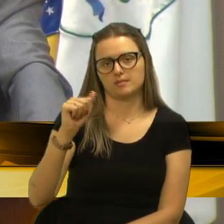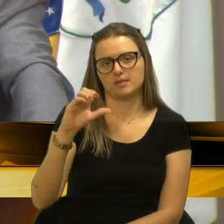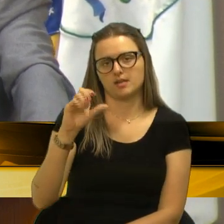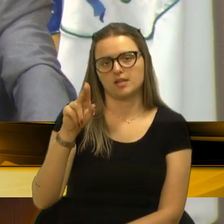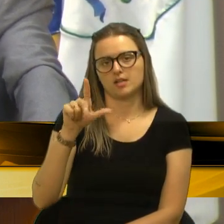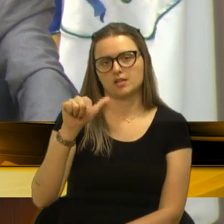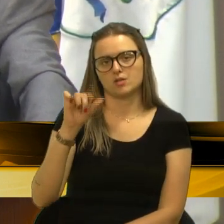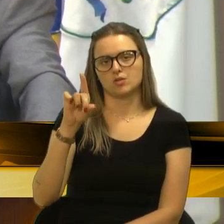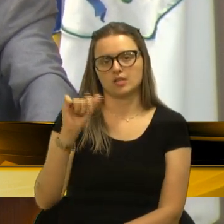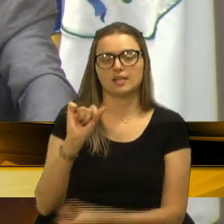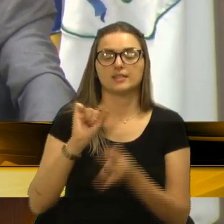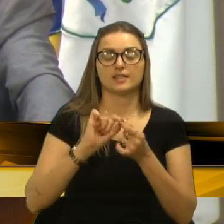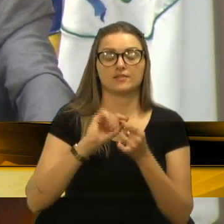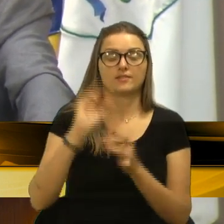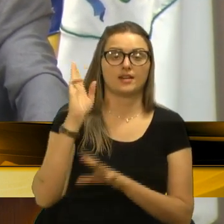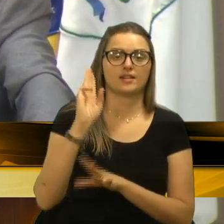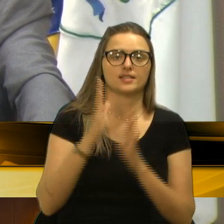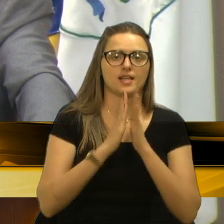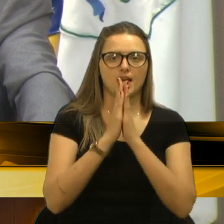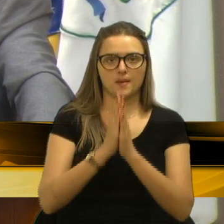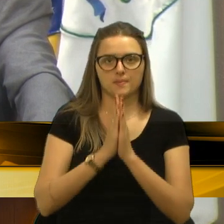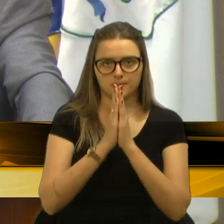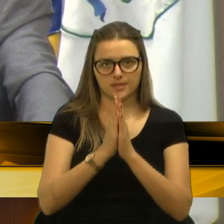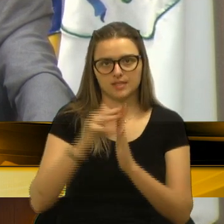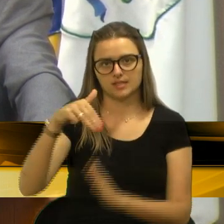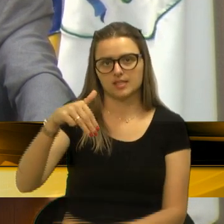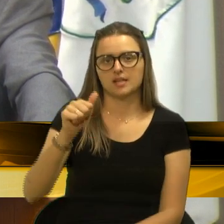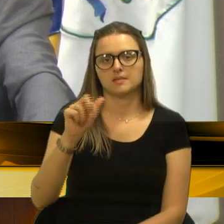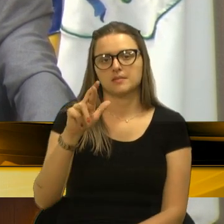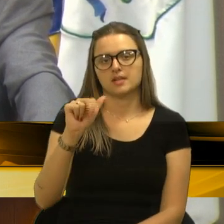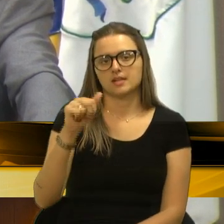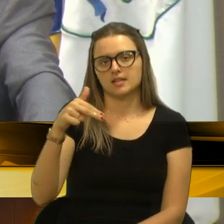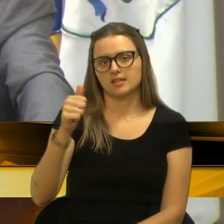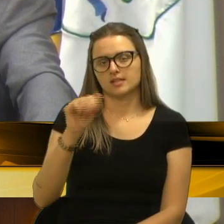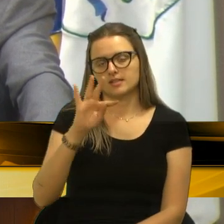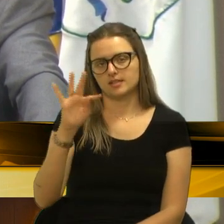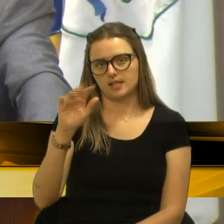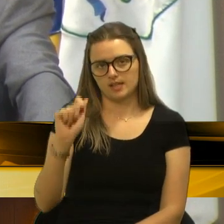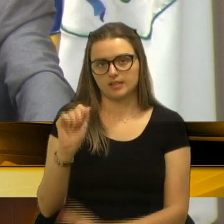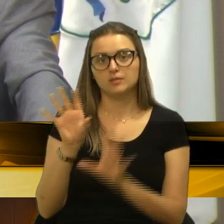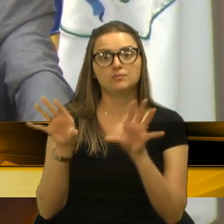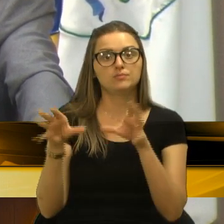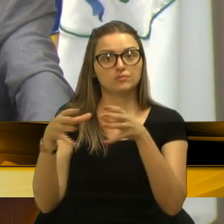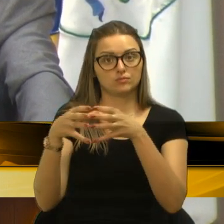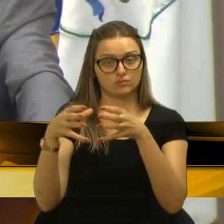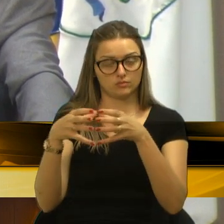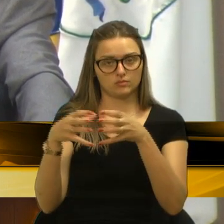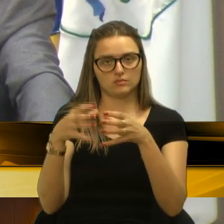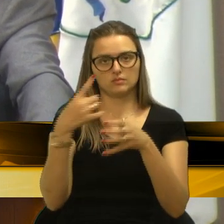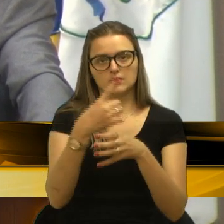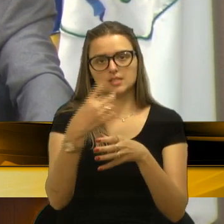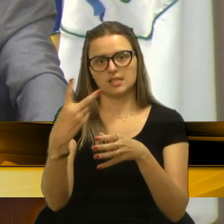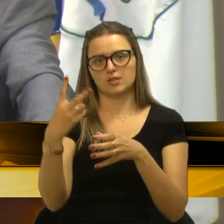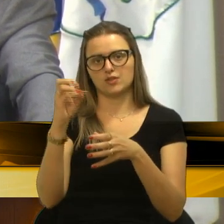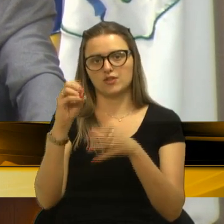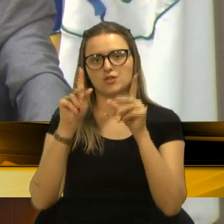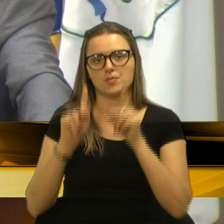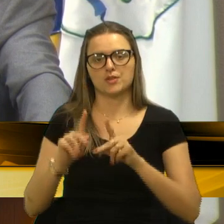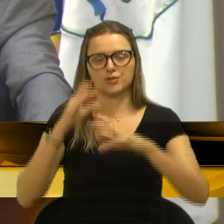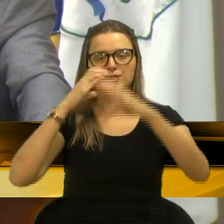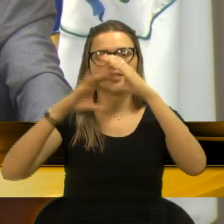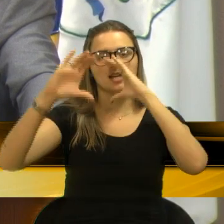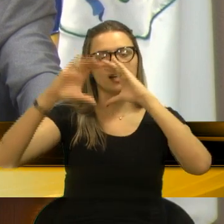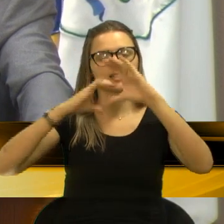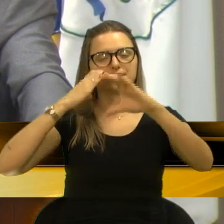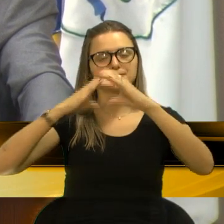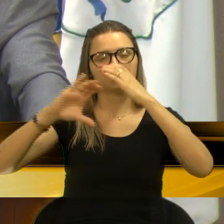missa Maranata, que é uma característica também dos freis capuchinhos, em que um grupo de 120 cantores participa do